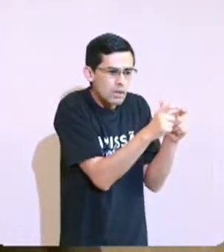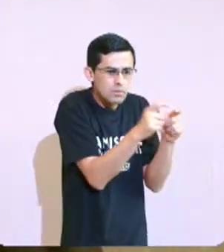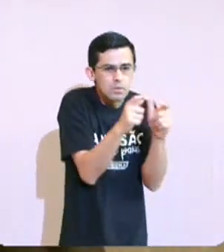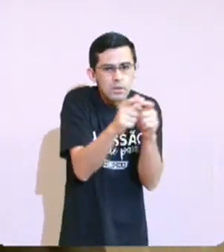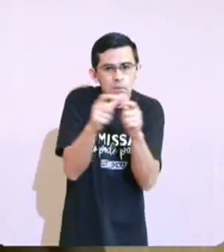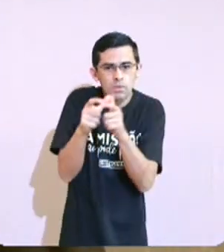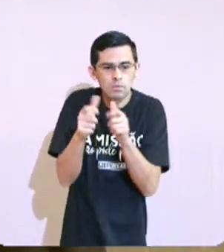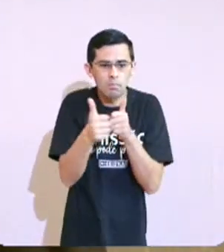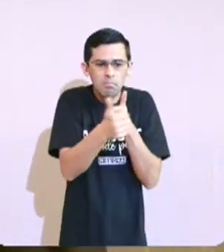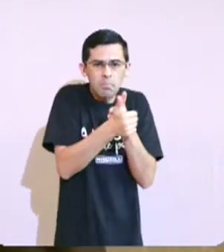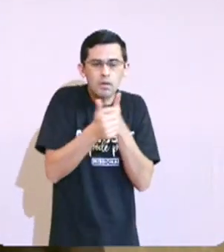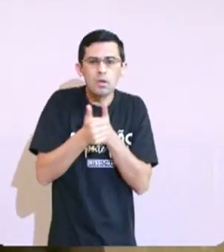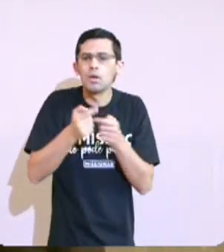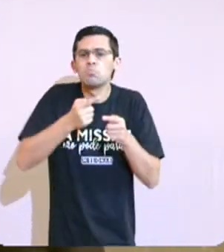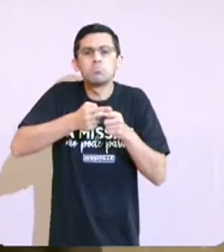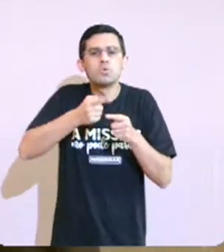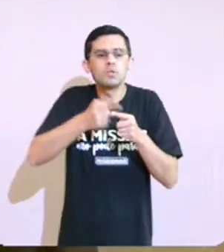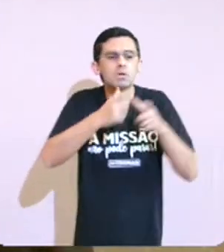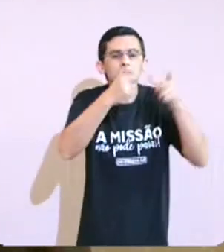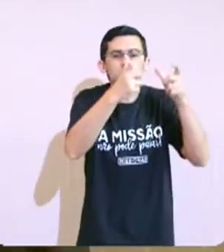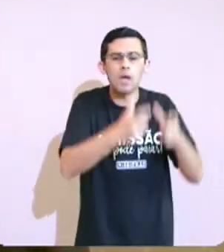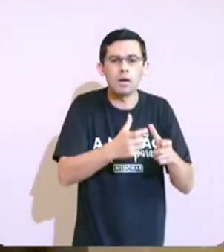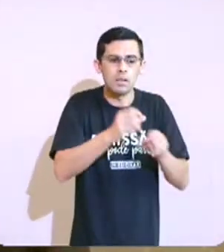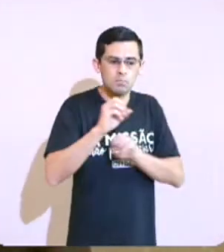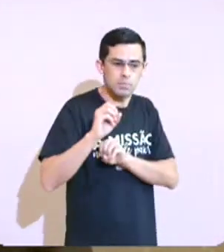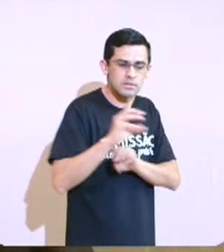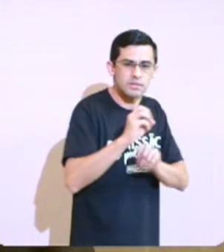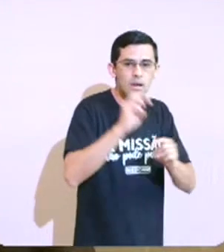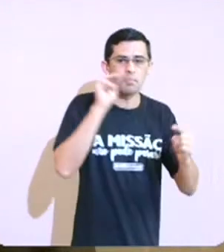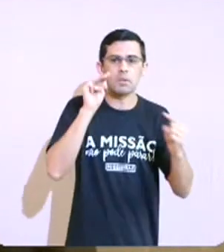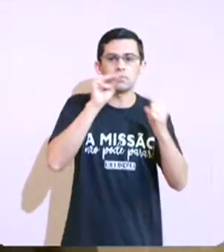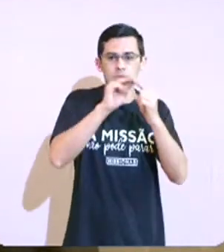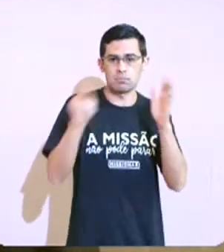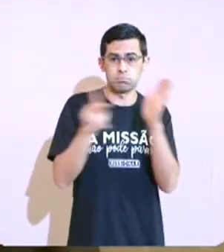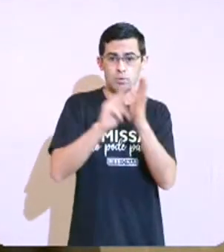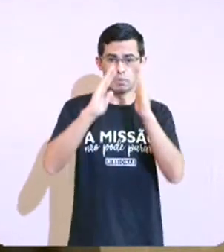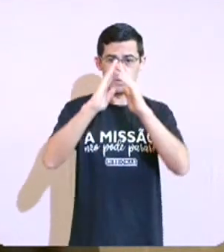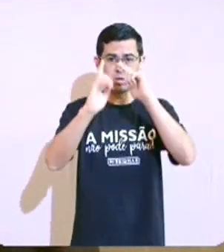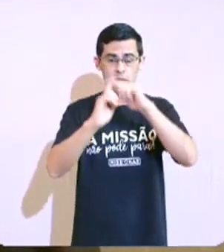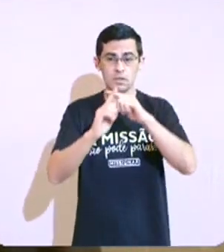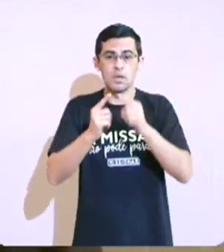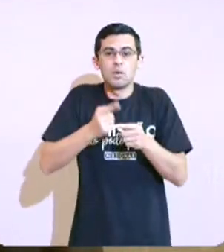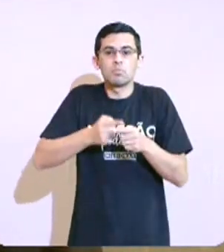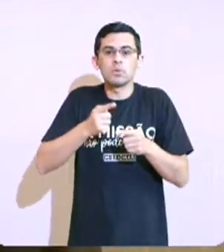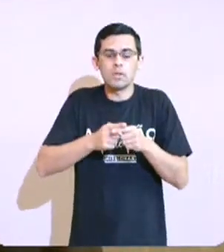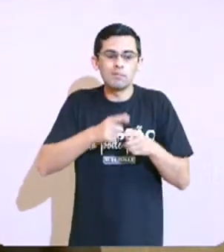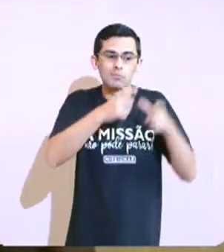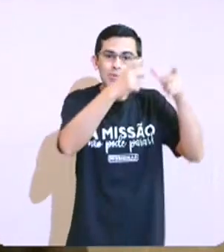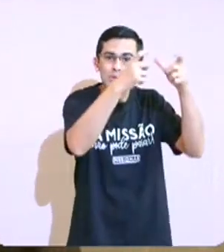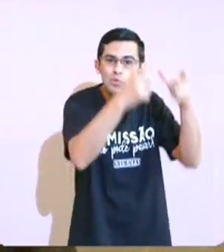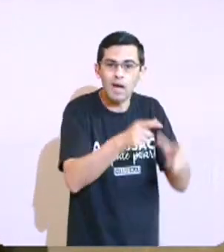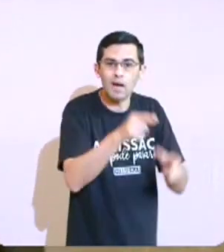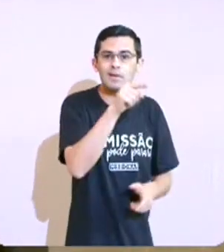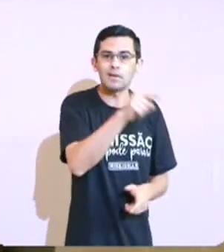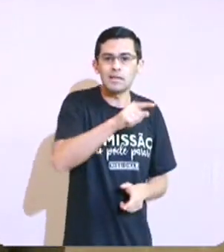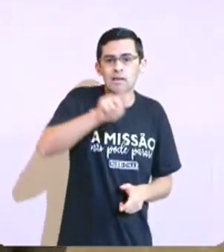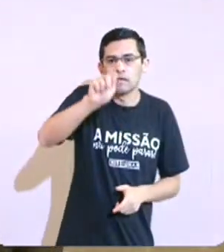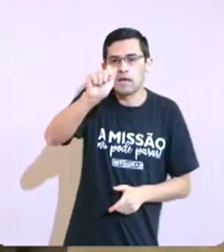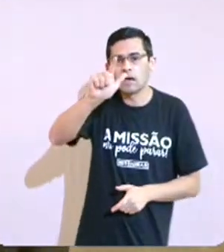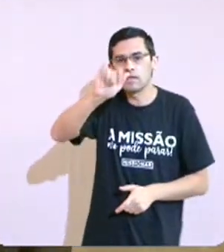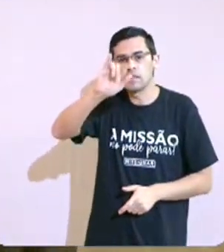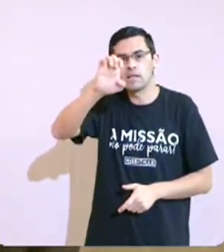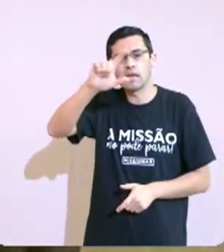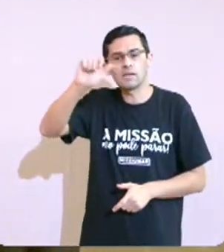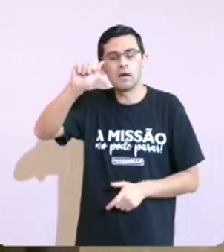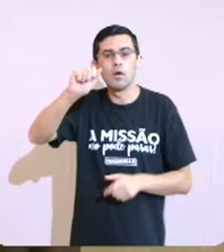Galileia. Por que Galileia? Para ensinar sobre a missão da igreja. É porque Galileia, meus queridos irmãos e